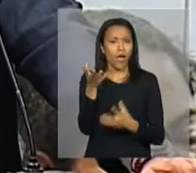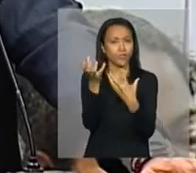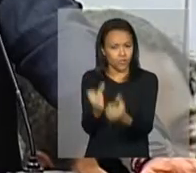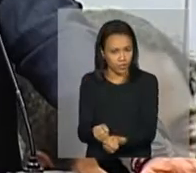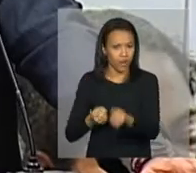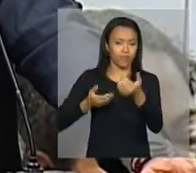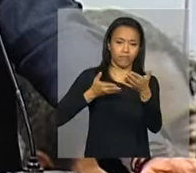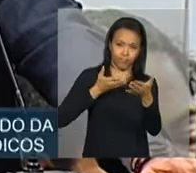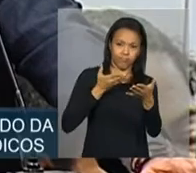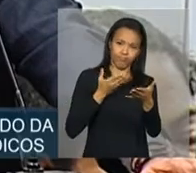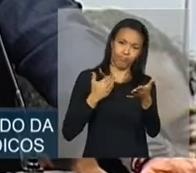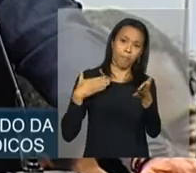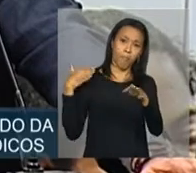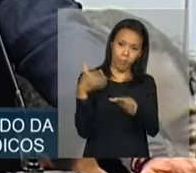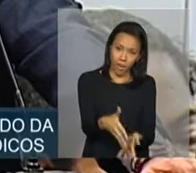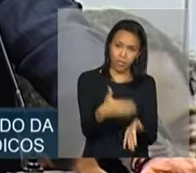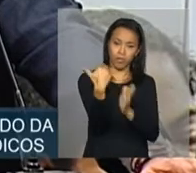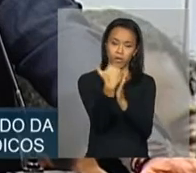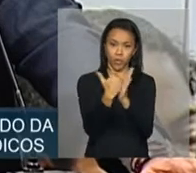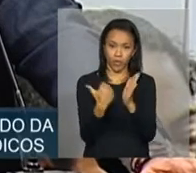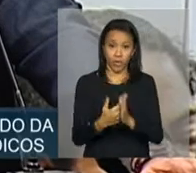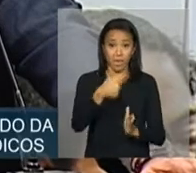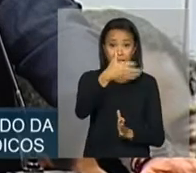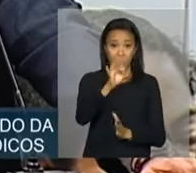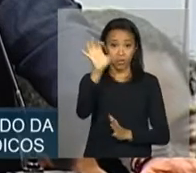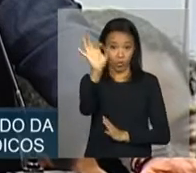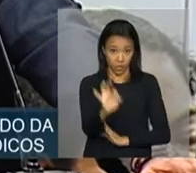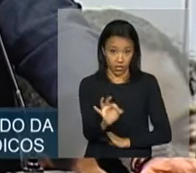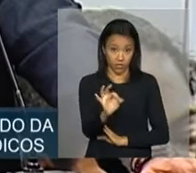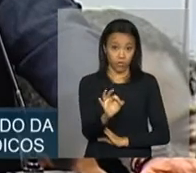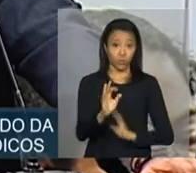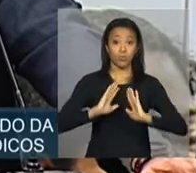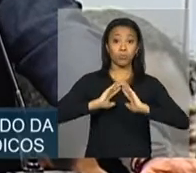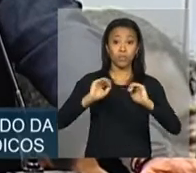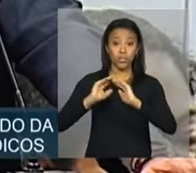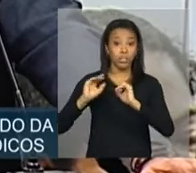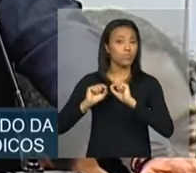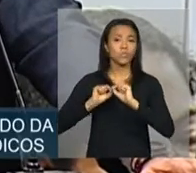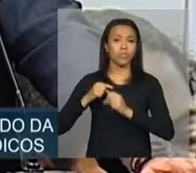participação no programa 10 por cento da demanda solicitada pelos município